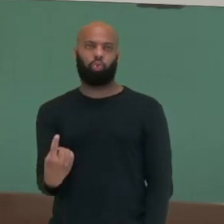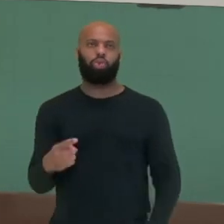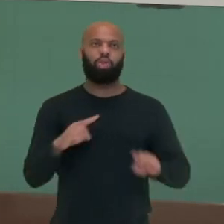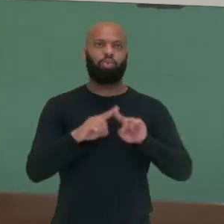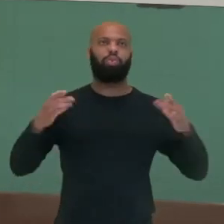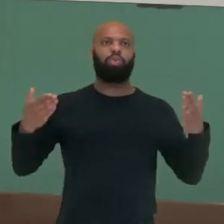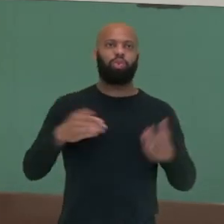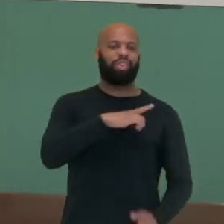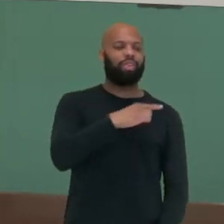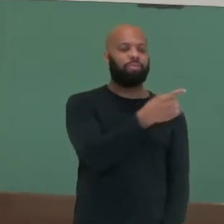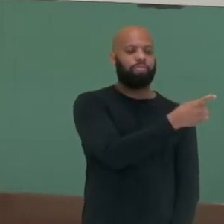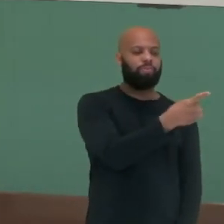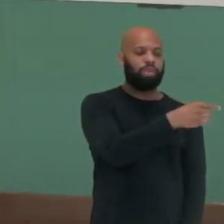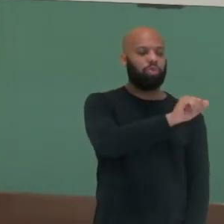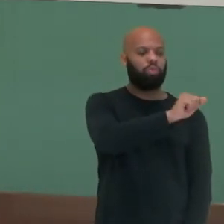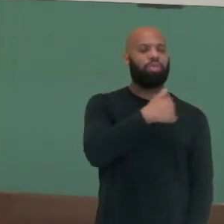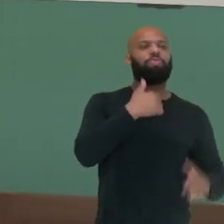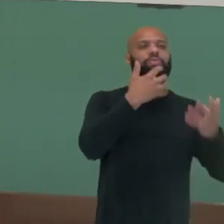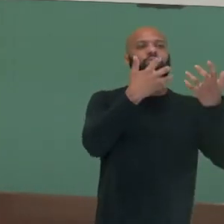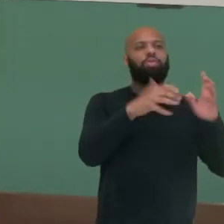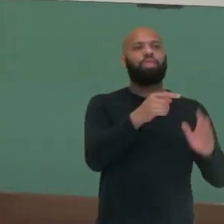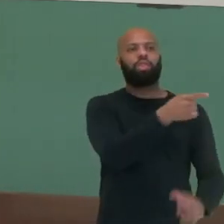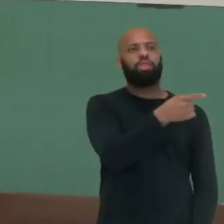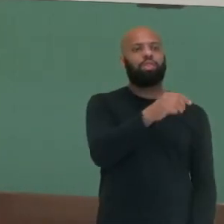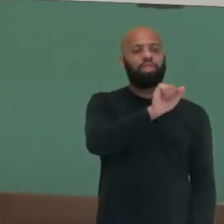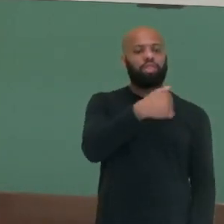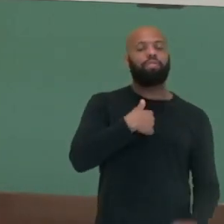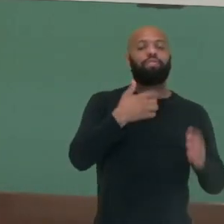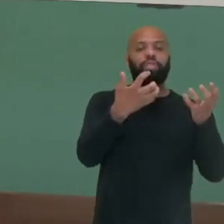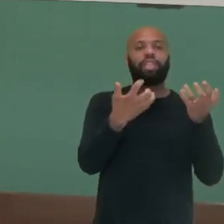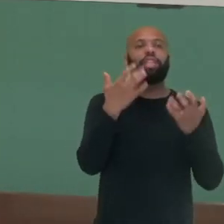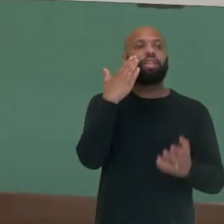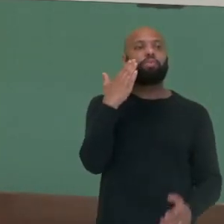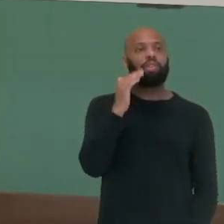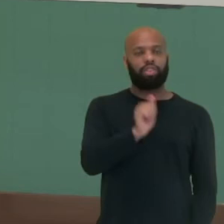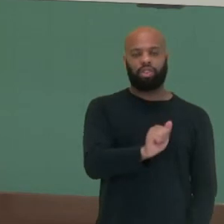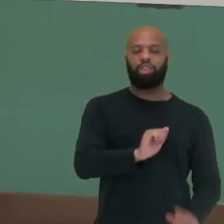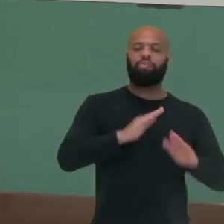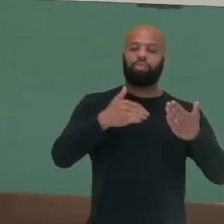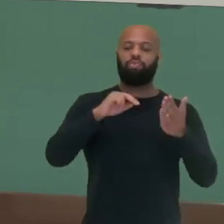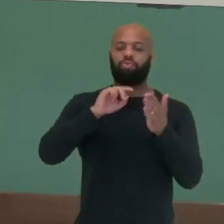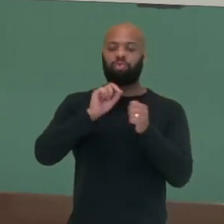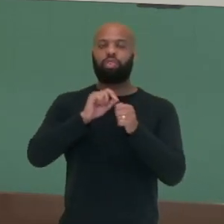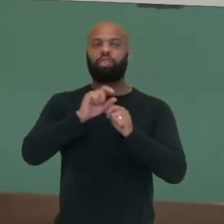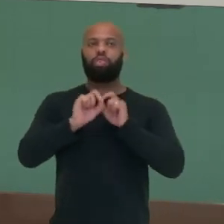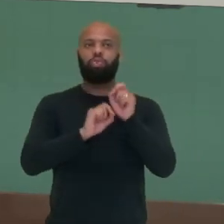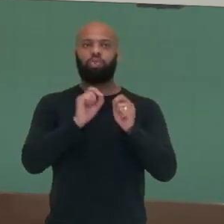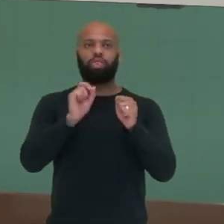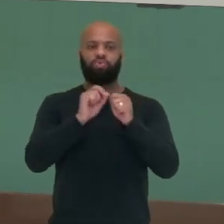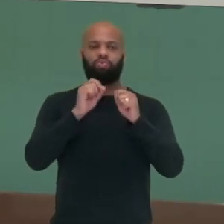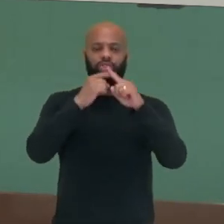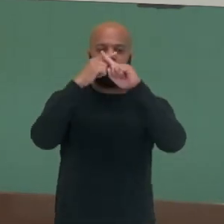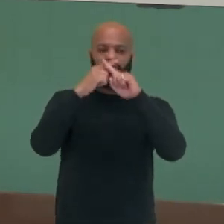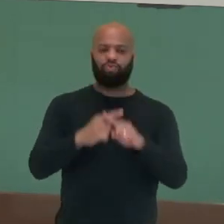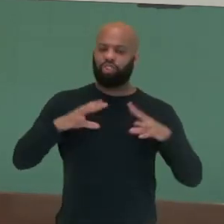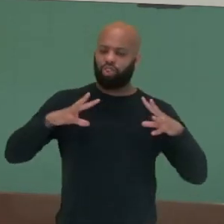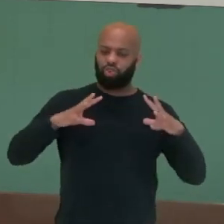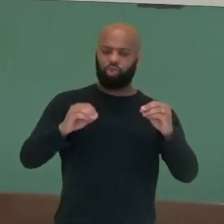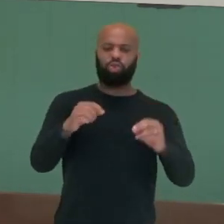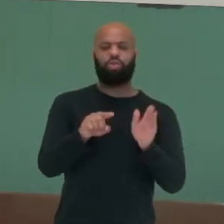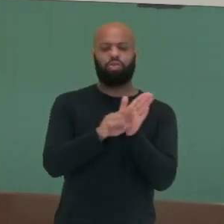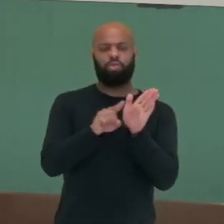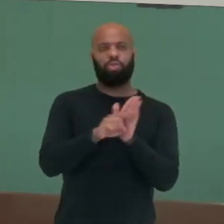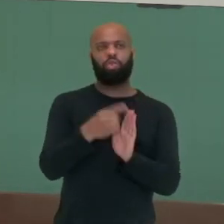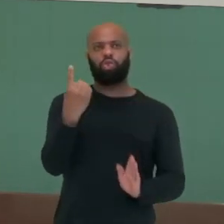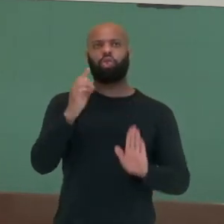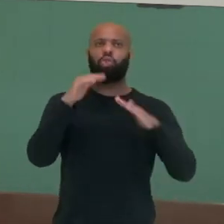que aqui está menos A. Eu não quero saber o valor de menos A, eu quero saber o valor de A. Então, multiplicamos tudo por menos 1, portanto,